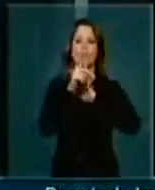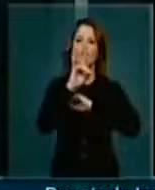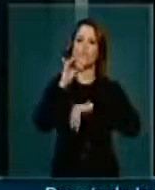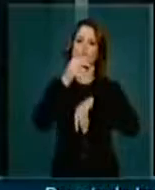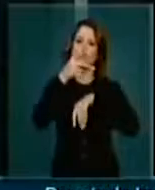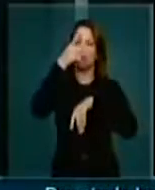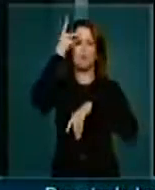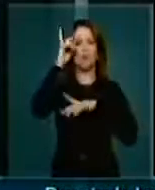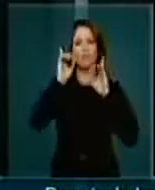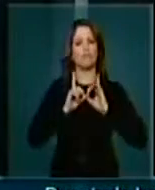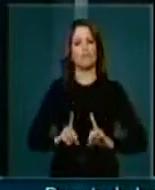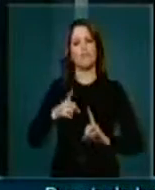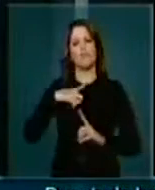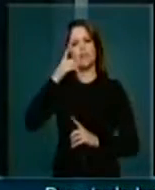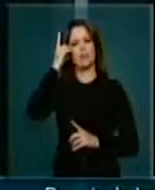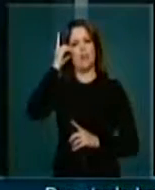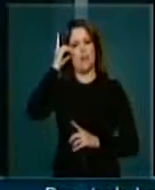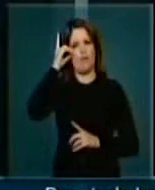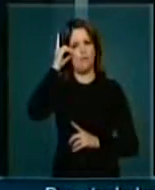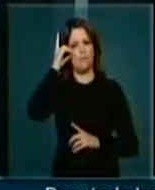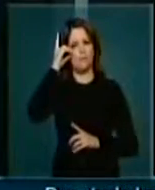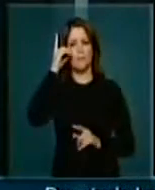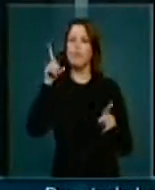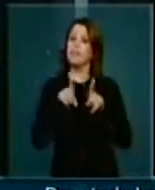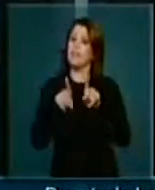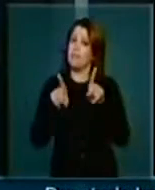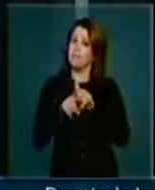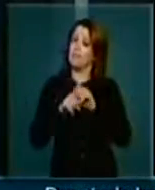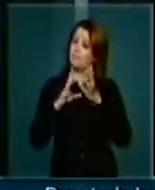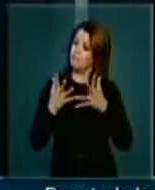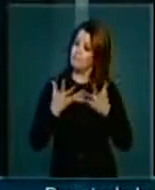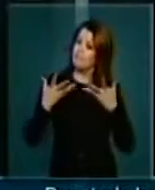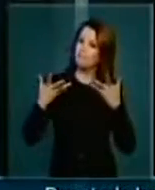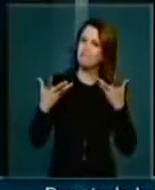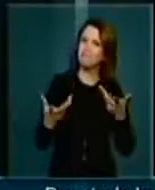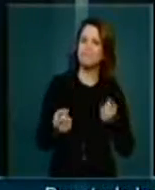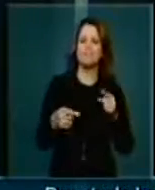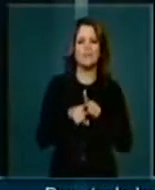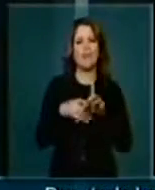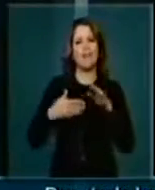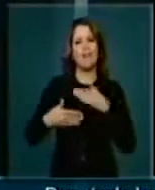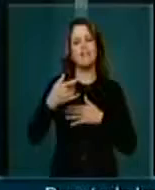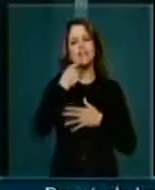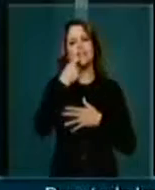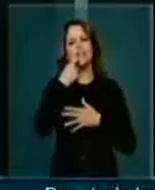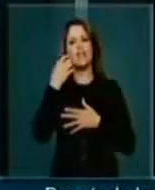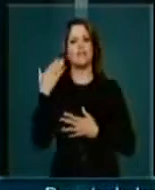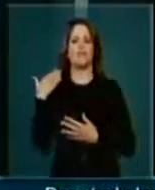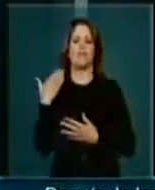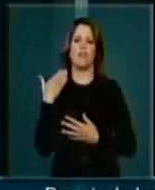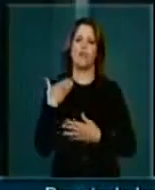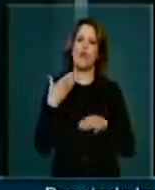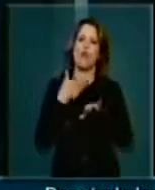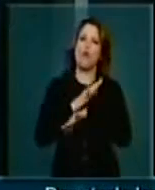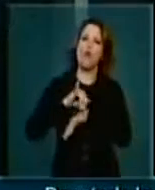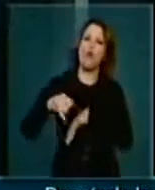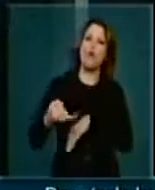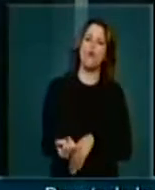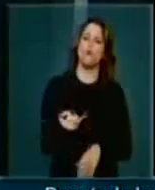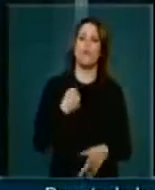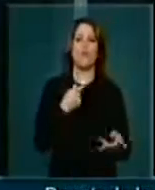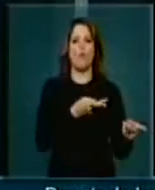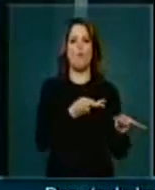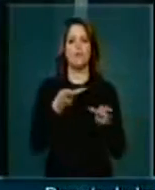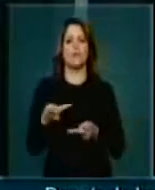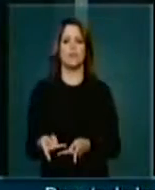dia. E foi um privilégio muito grande, senhor presidente. Nessa sexta-feira, eu tive a oportunidade,